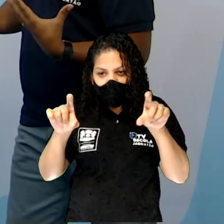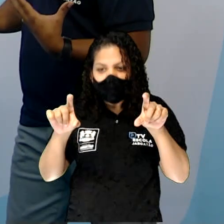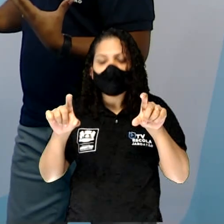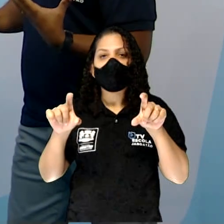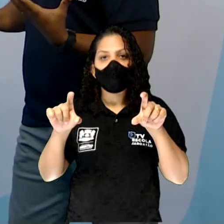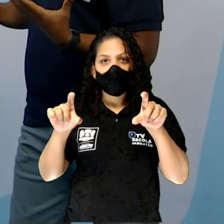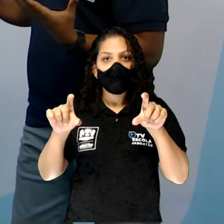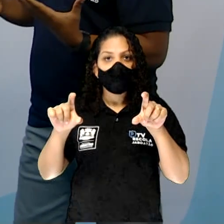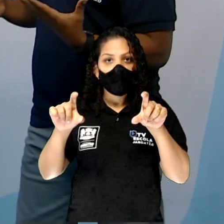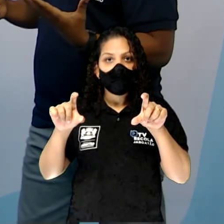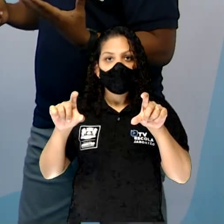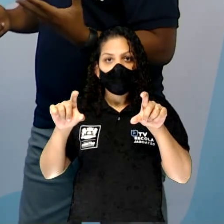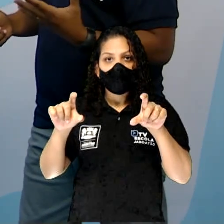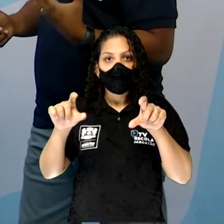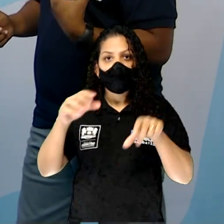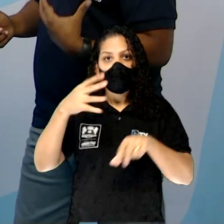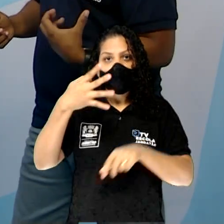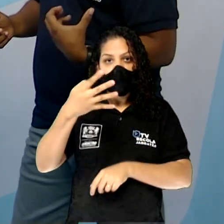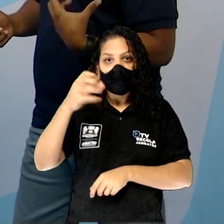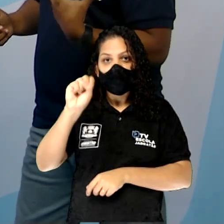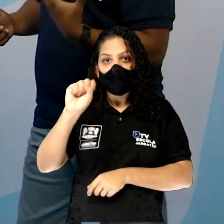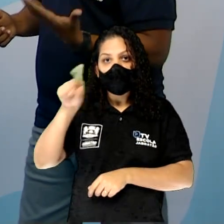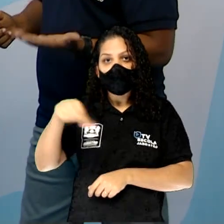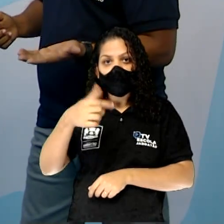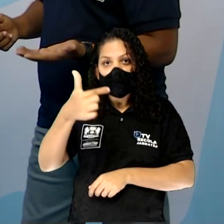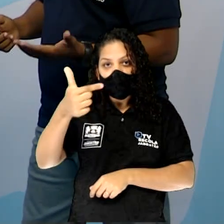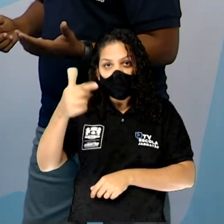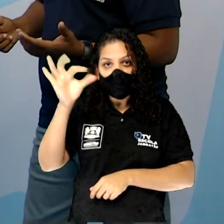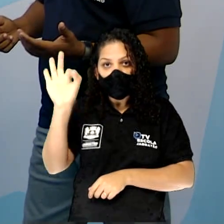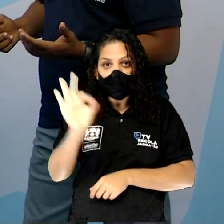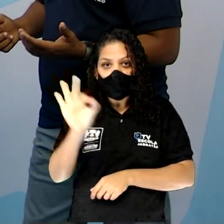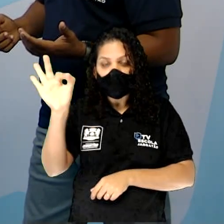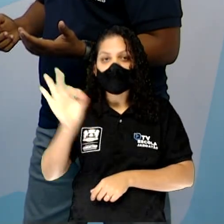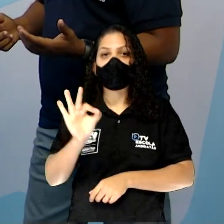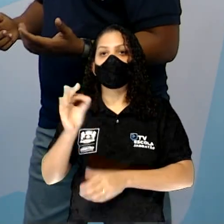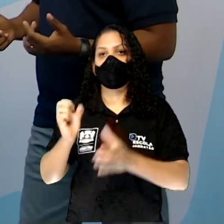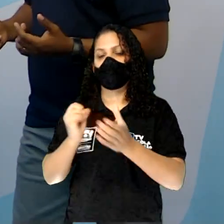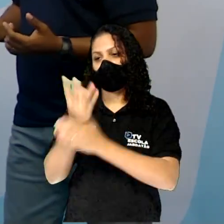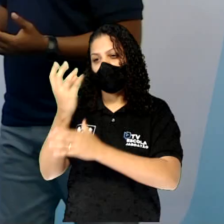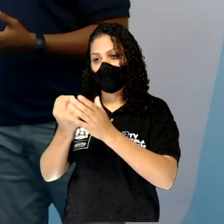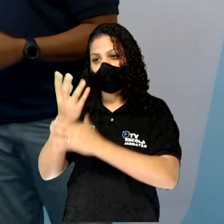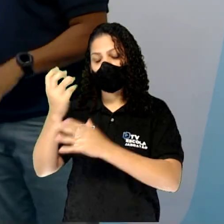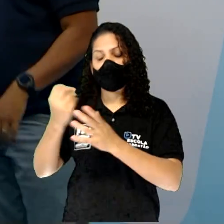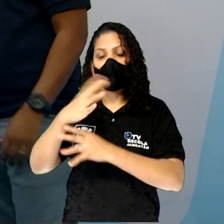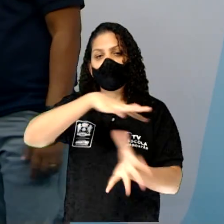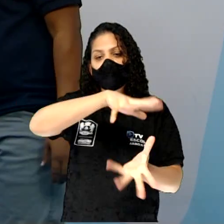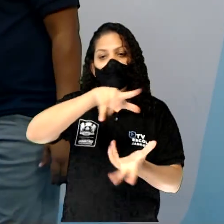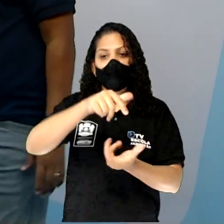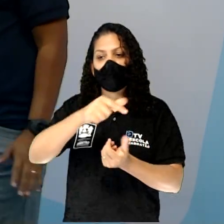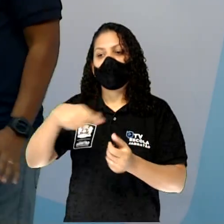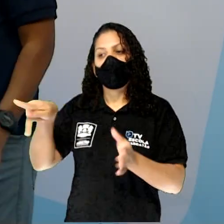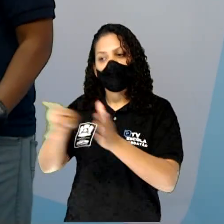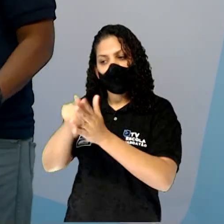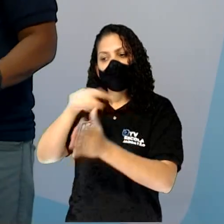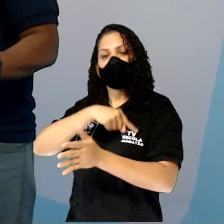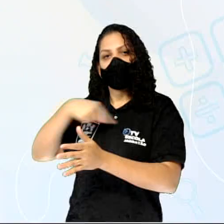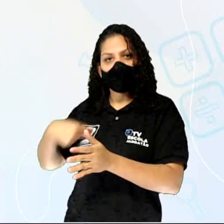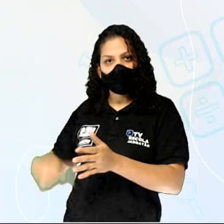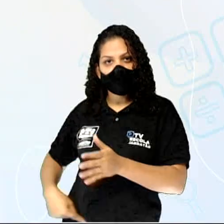48,2% da produção total mundial. Então vamos agora para o